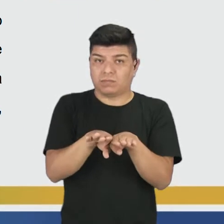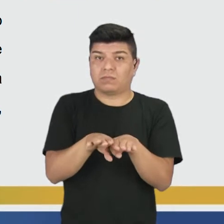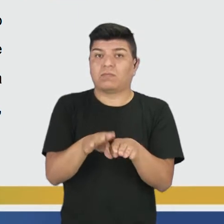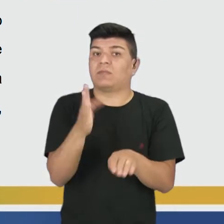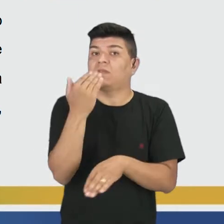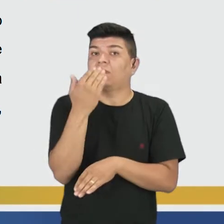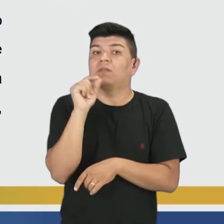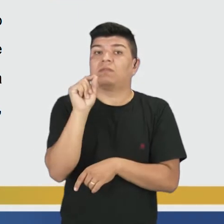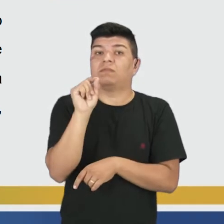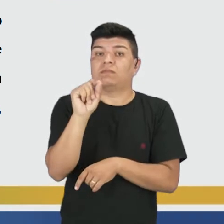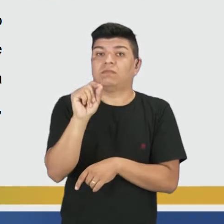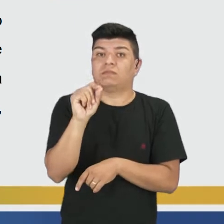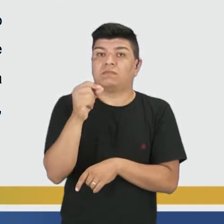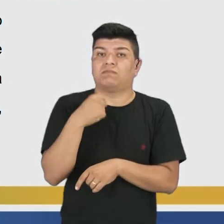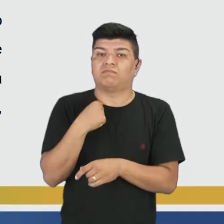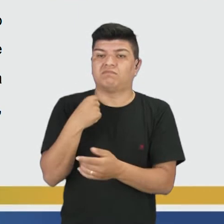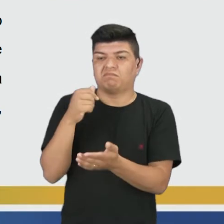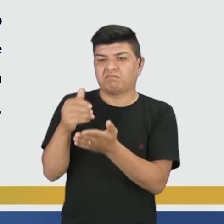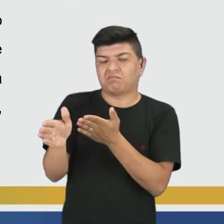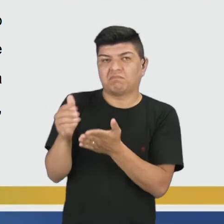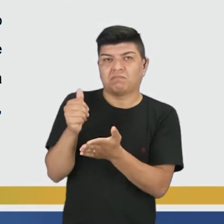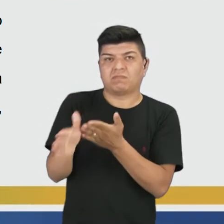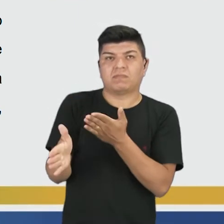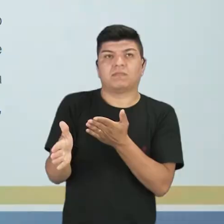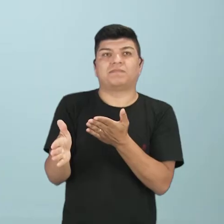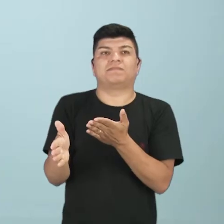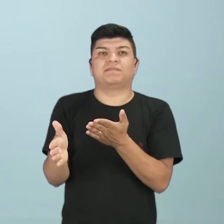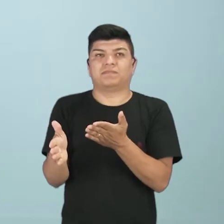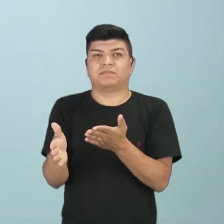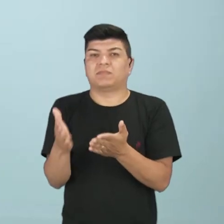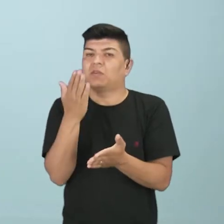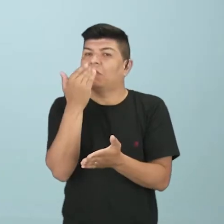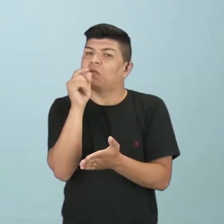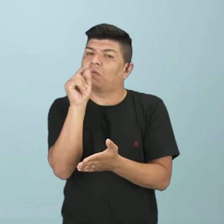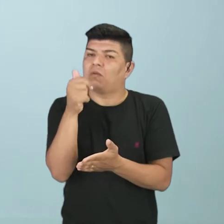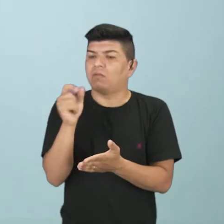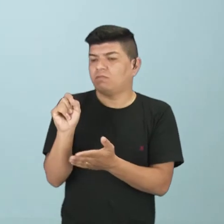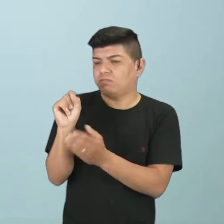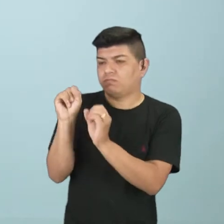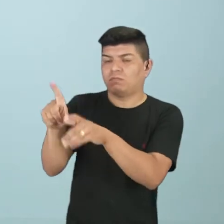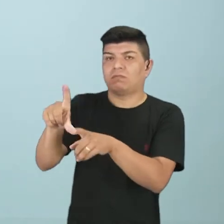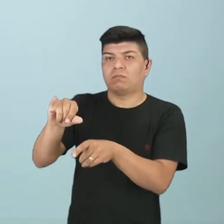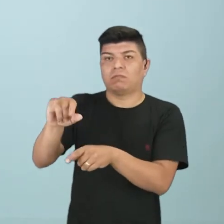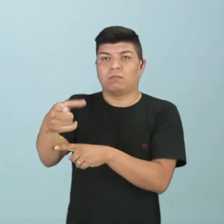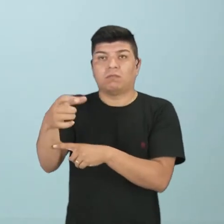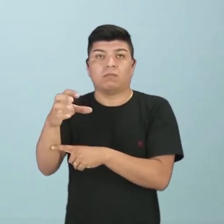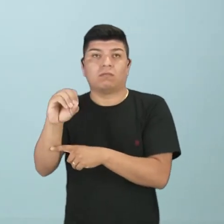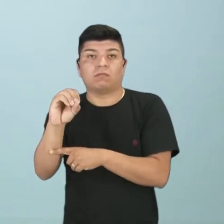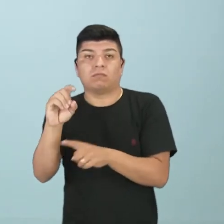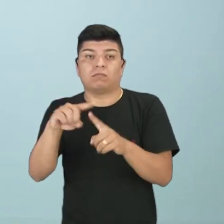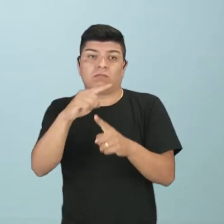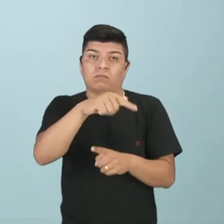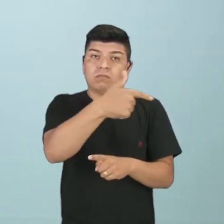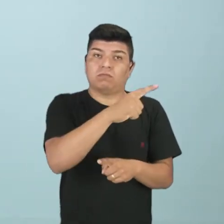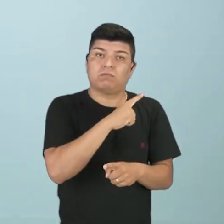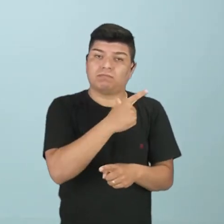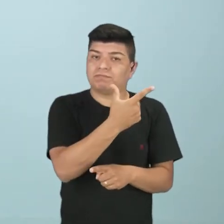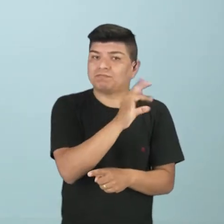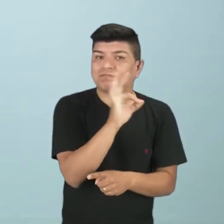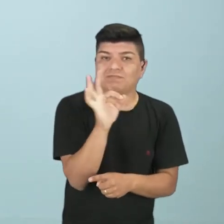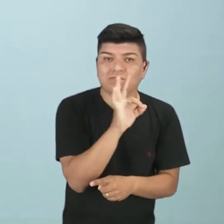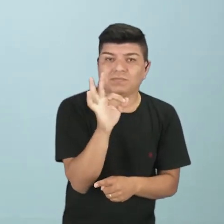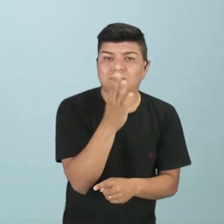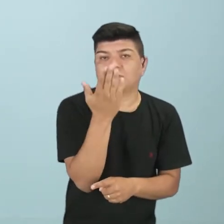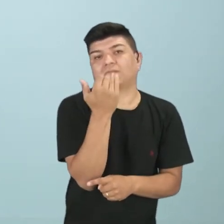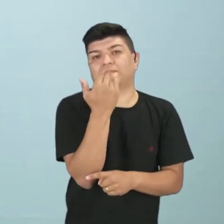essa fartura leva até o desperdício. Pessoas que comem um pouquinho e jogam fora, enquanto que outros não têm nem esse pouquinho para